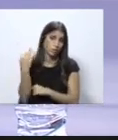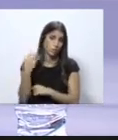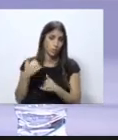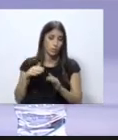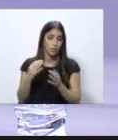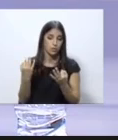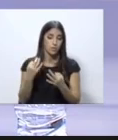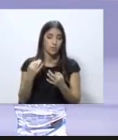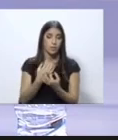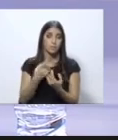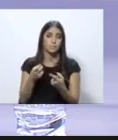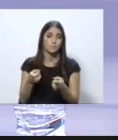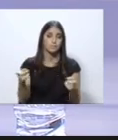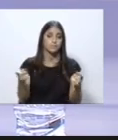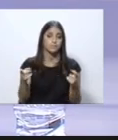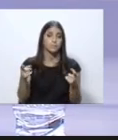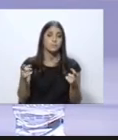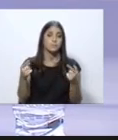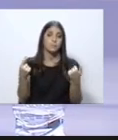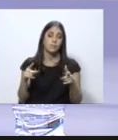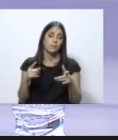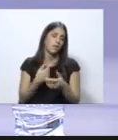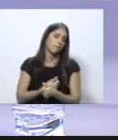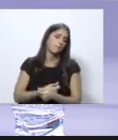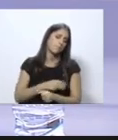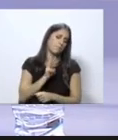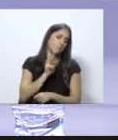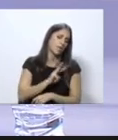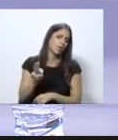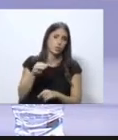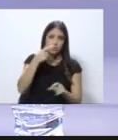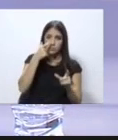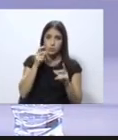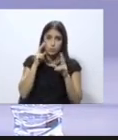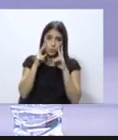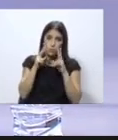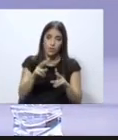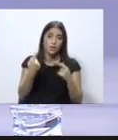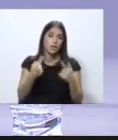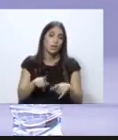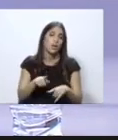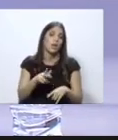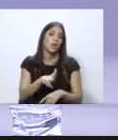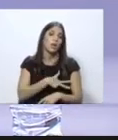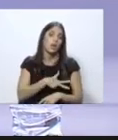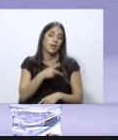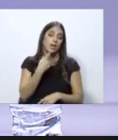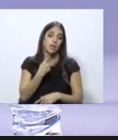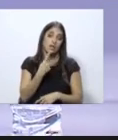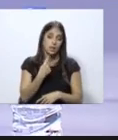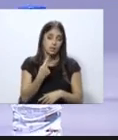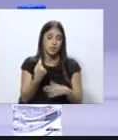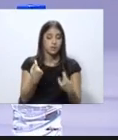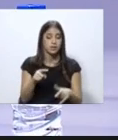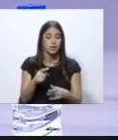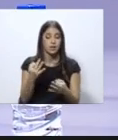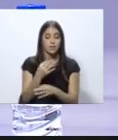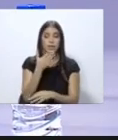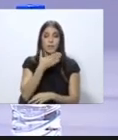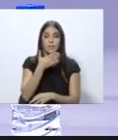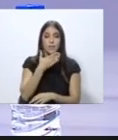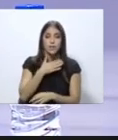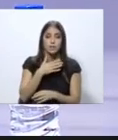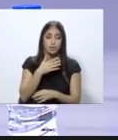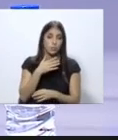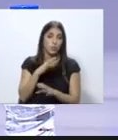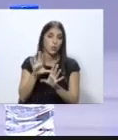mais mediático, aquele que concita o interesse de milhões e de milhões de pessoas por todo o mundo, que é a Liga Inglesa. Foi buscar jogadores por empréstimo ao West